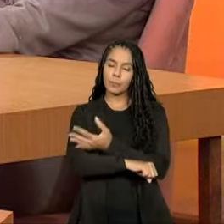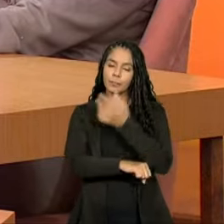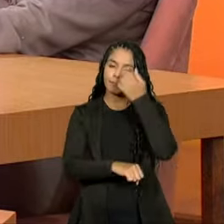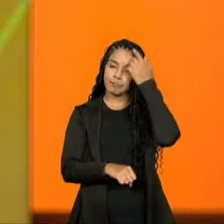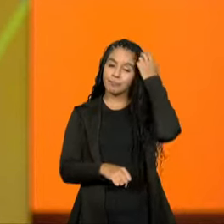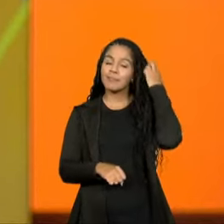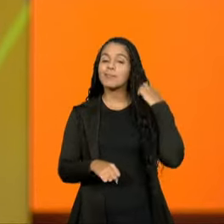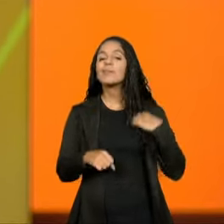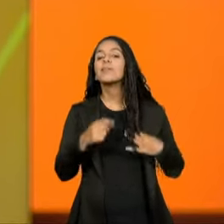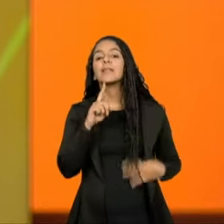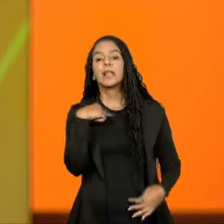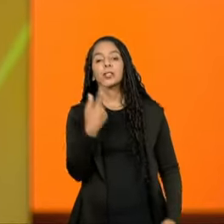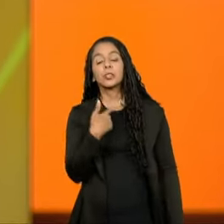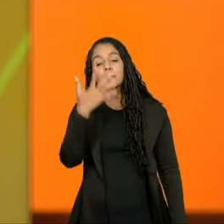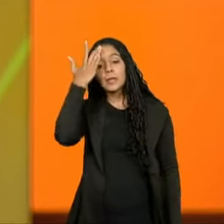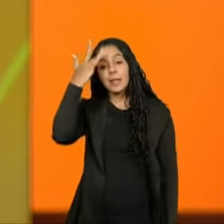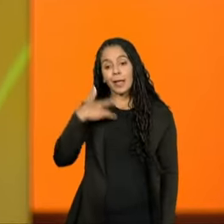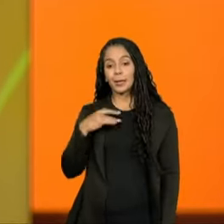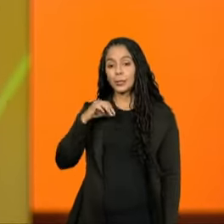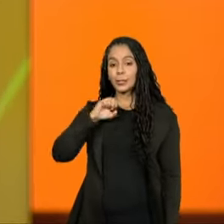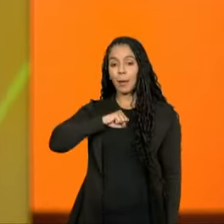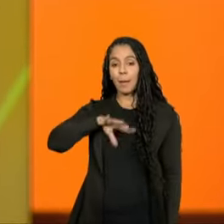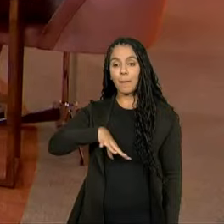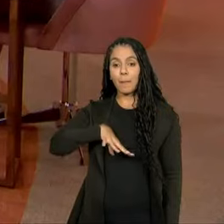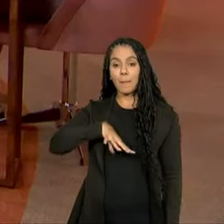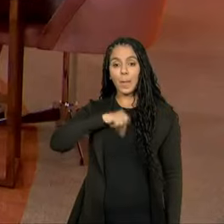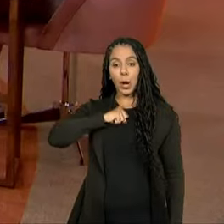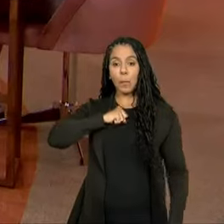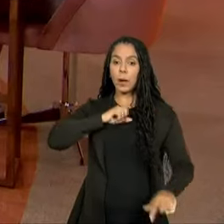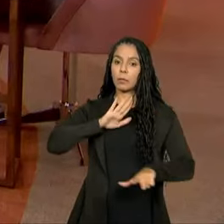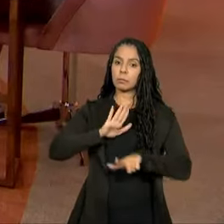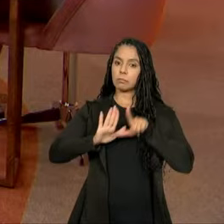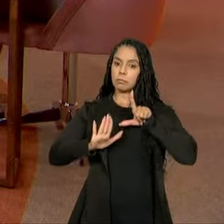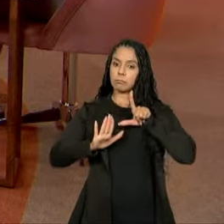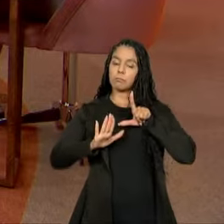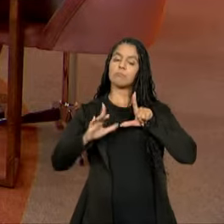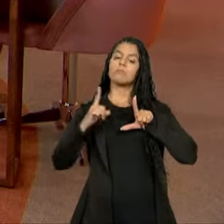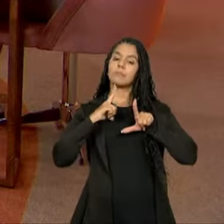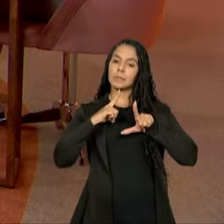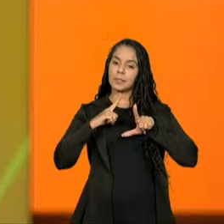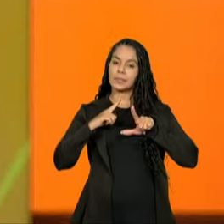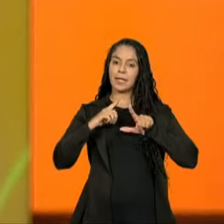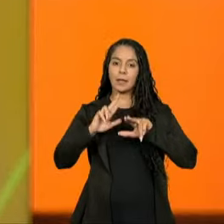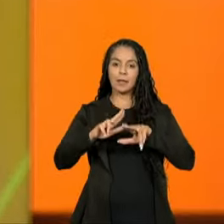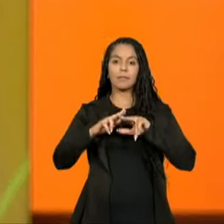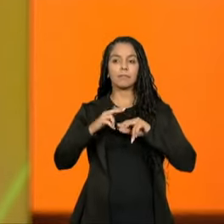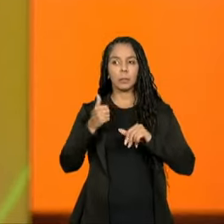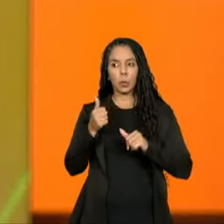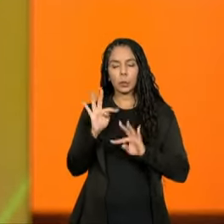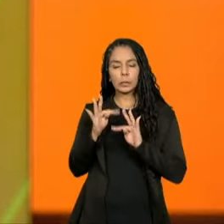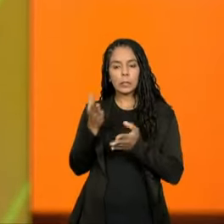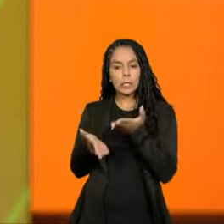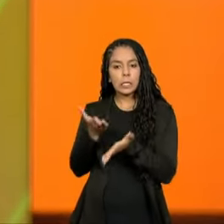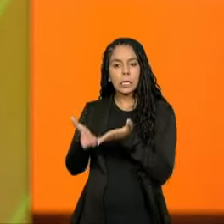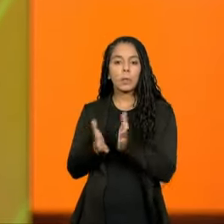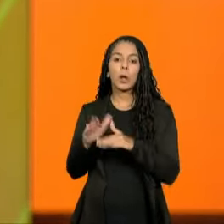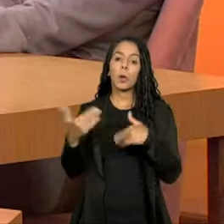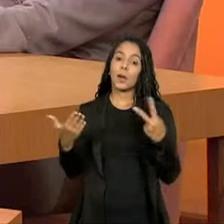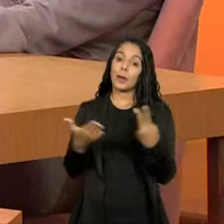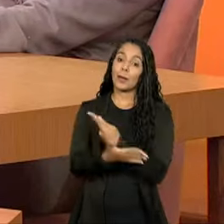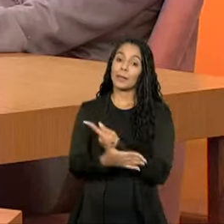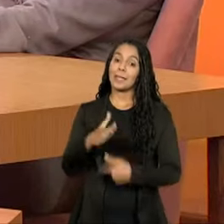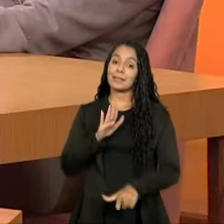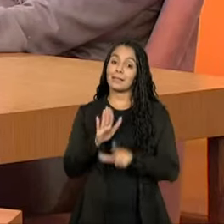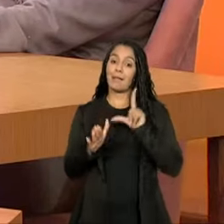gente considera, na verdade, a menopausa precoce e que tem uma indicação cabal de tratamento quando ela acontece antes dos